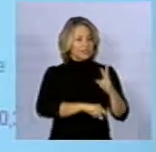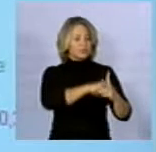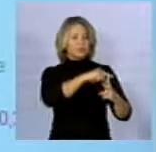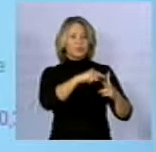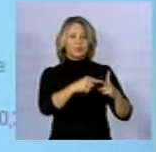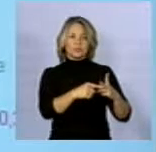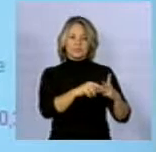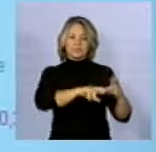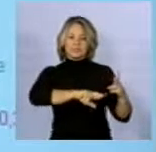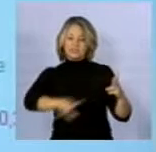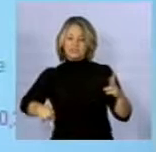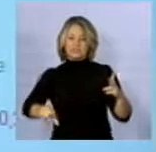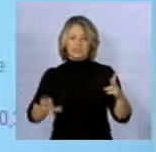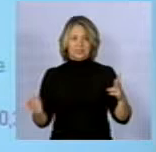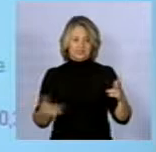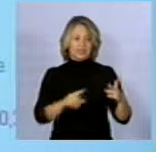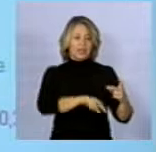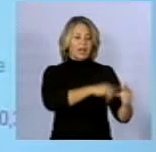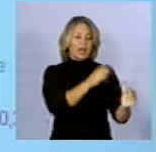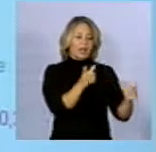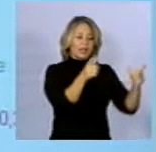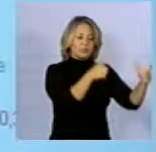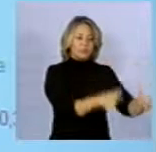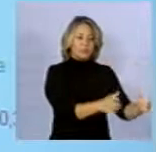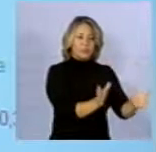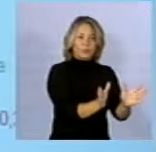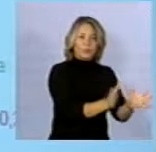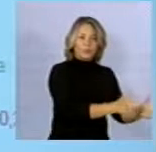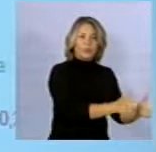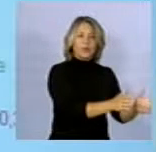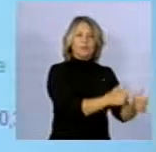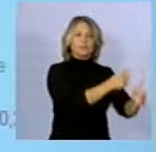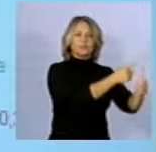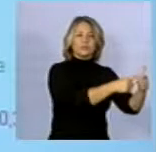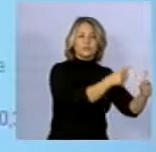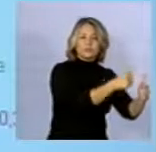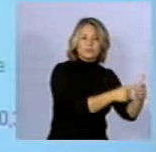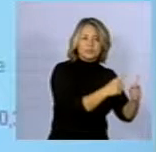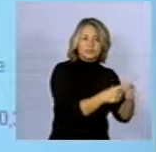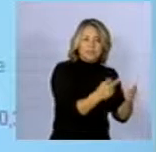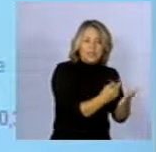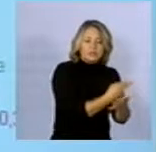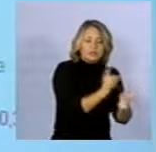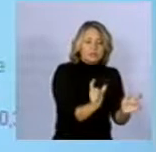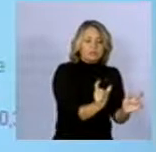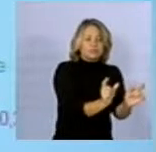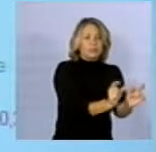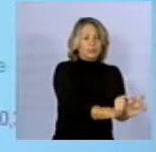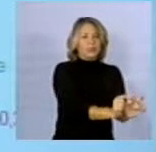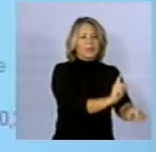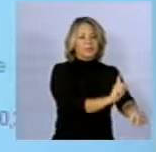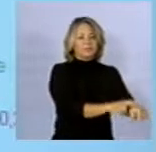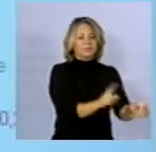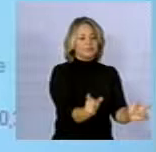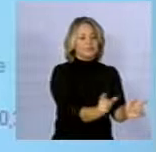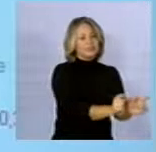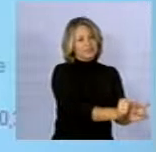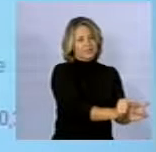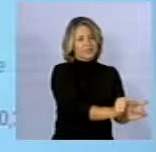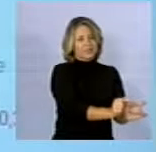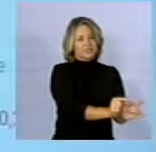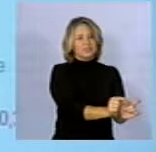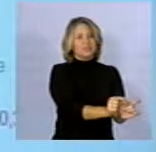linhas que são bem separadas. De um lado, os efeitos de curto prazo imediatos, que foram